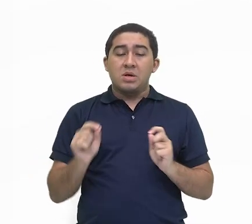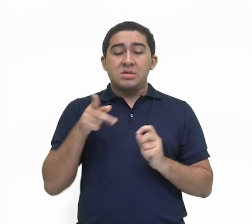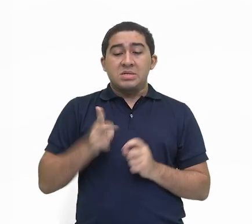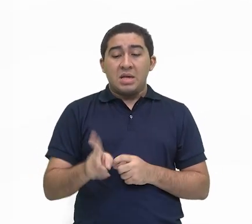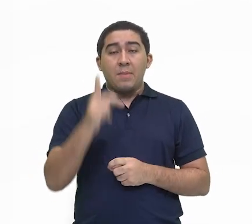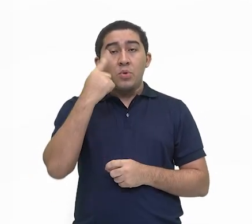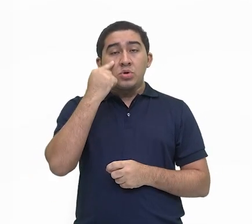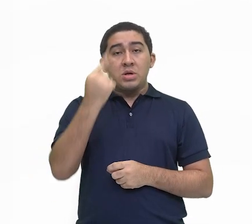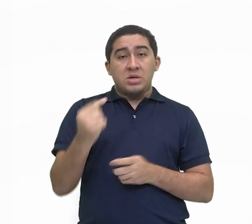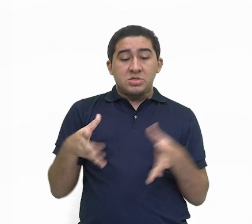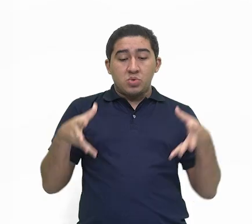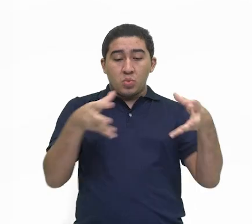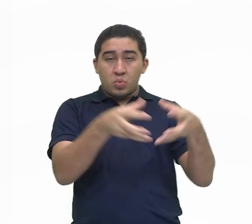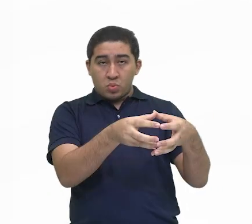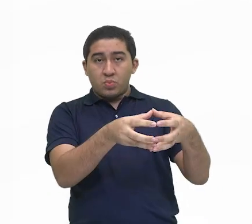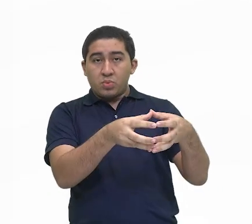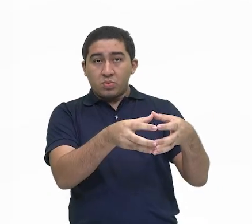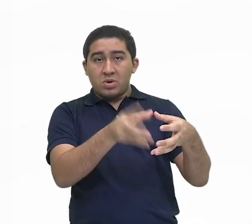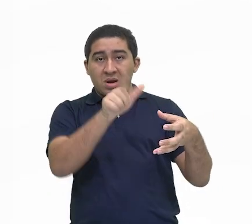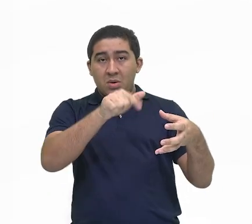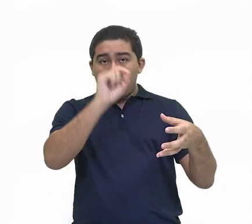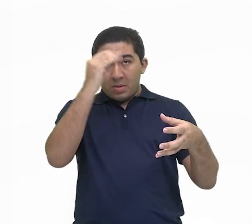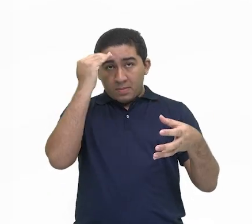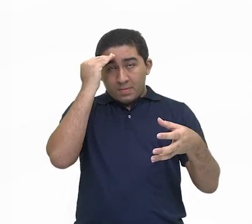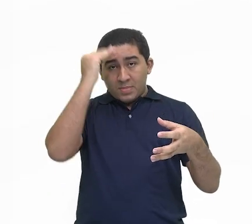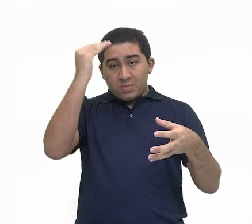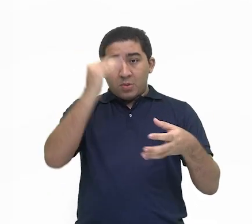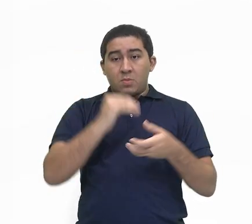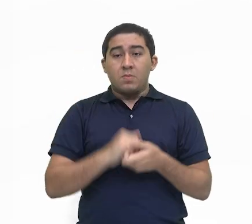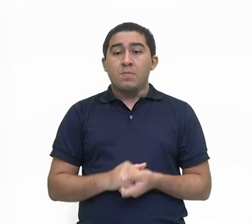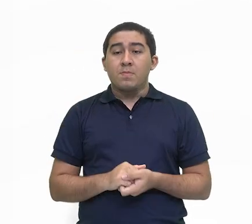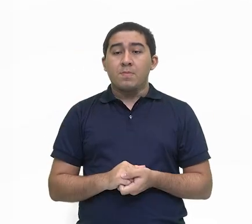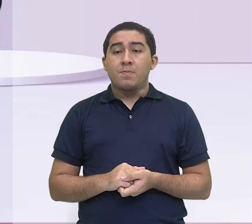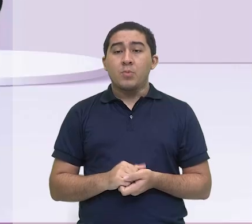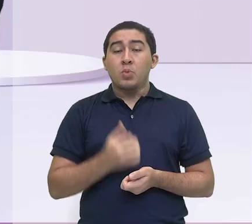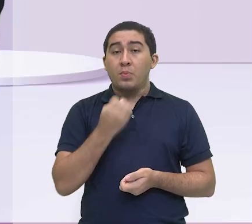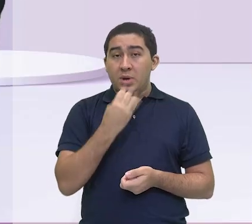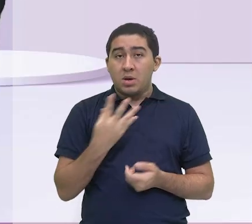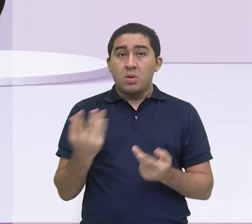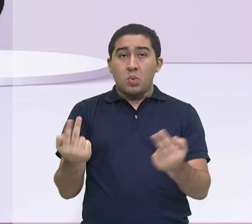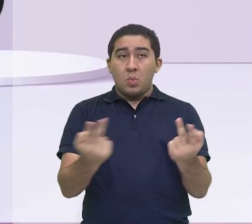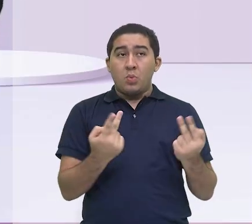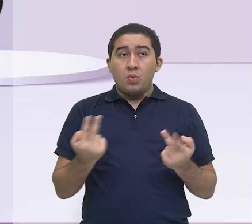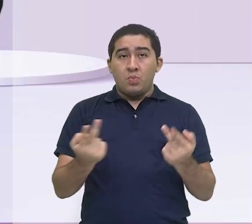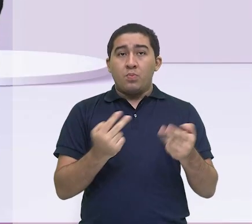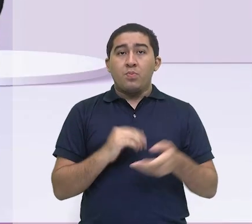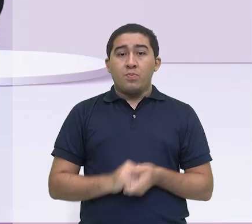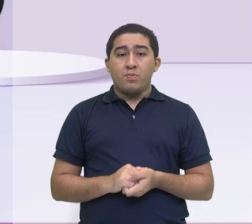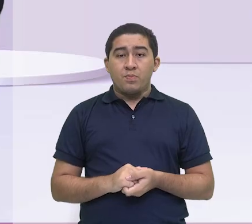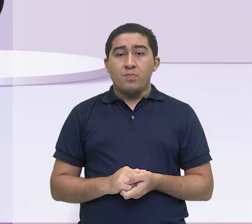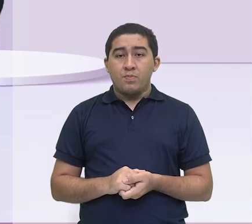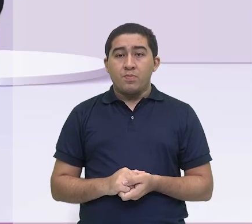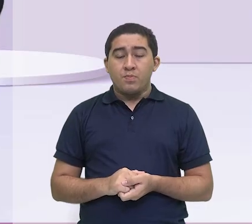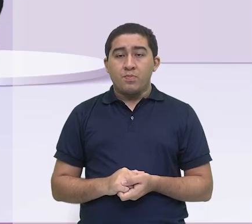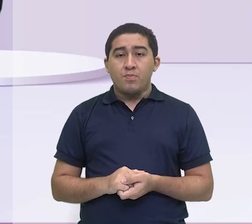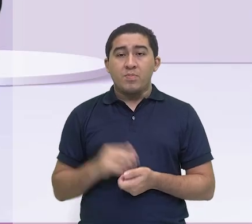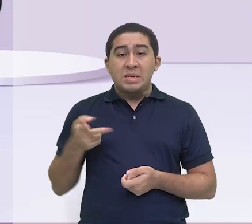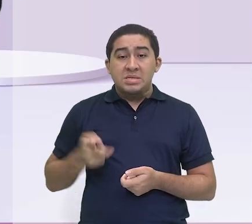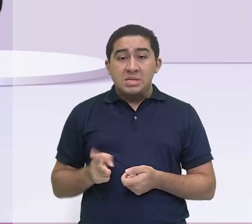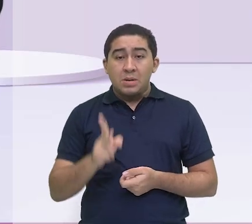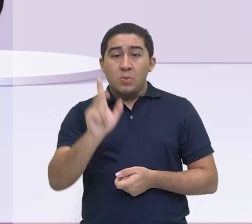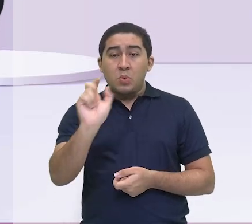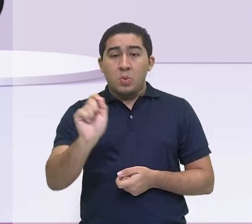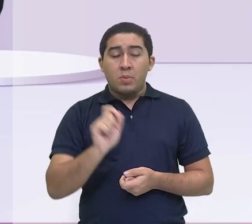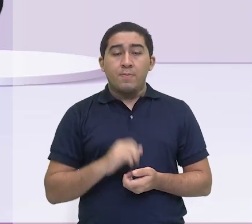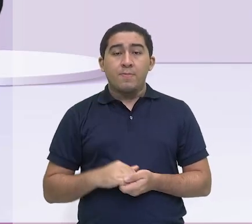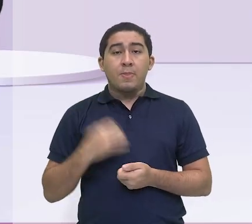do interesse coletivo, que nada mais é do que o bem comum. O bem comum. Então, sempre